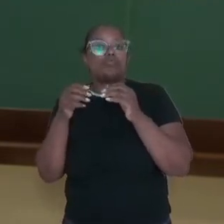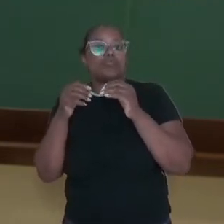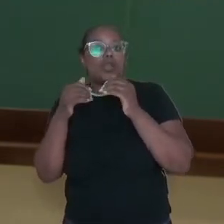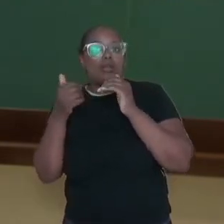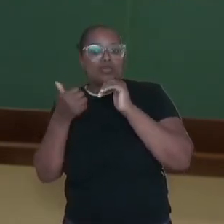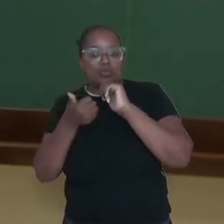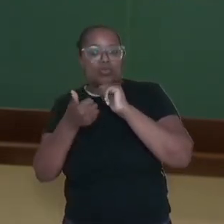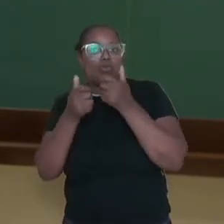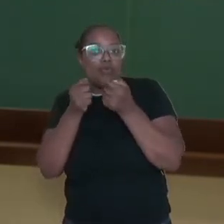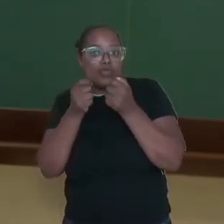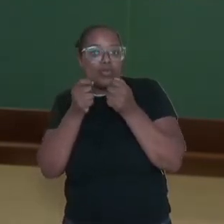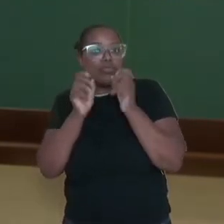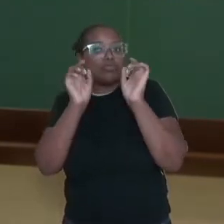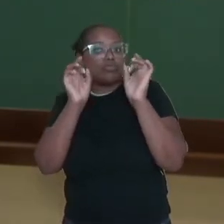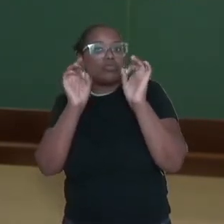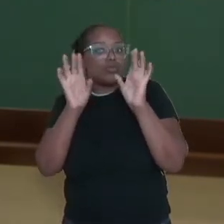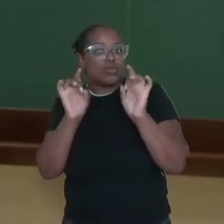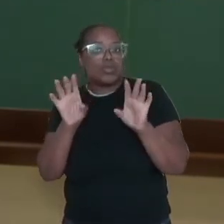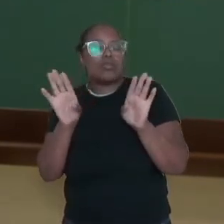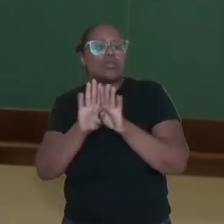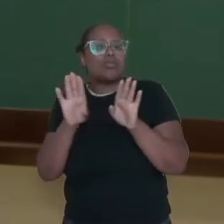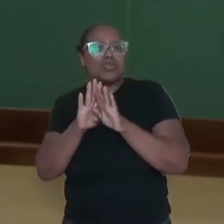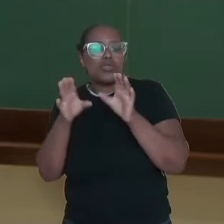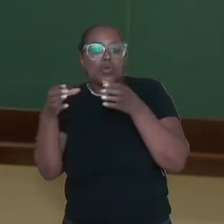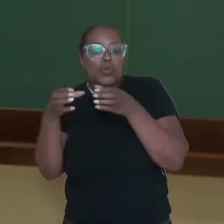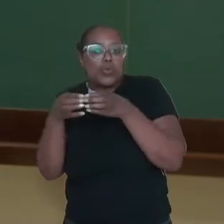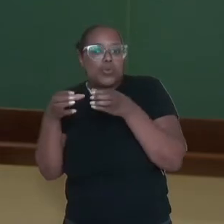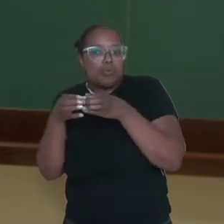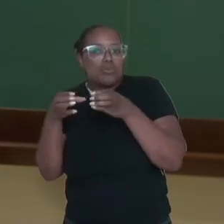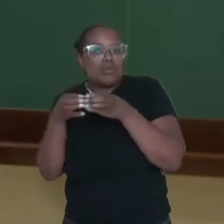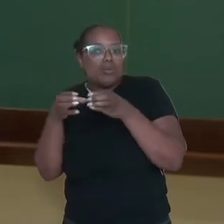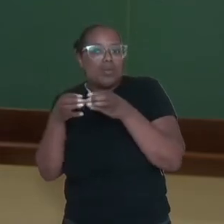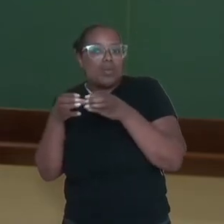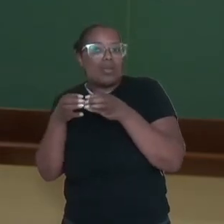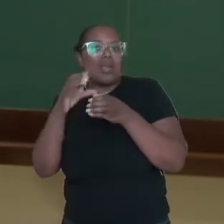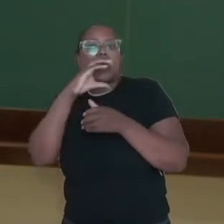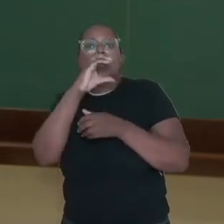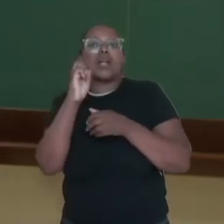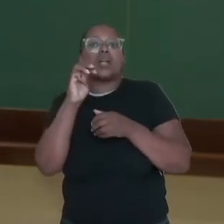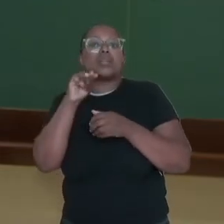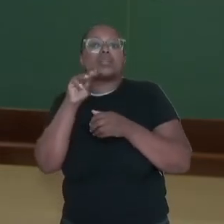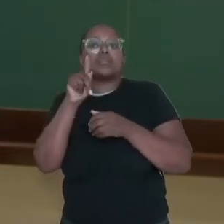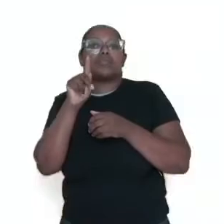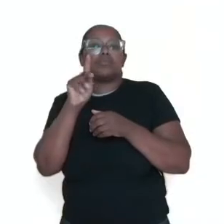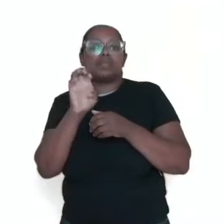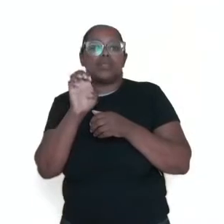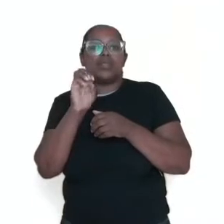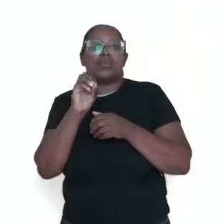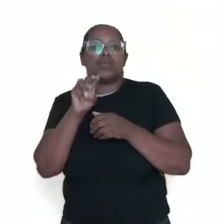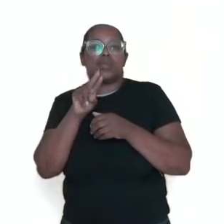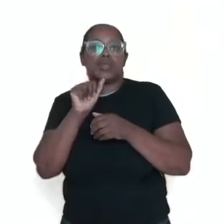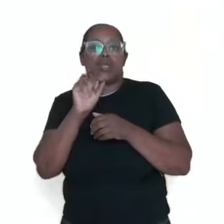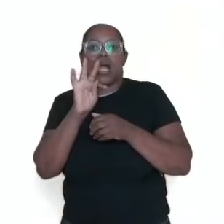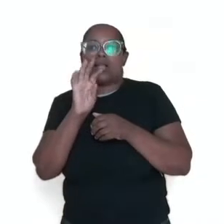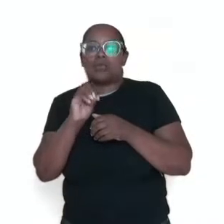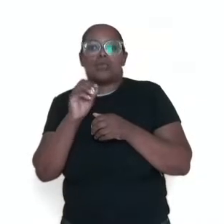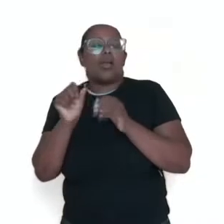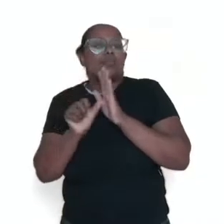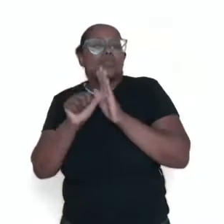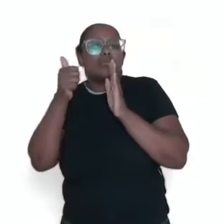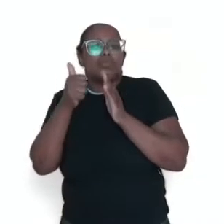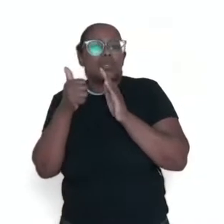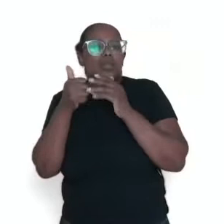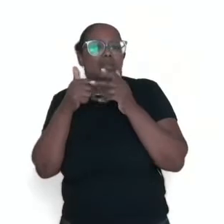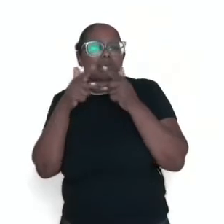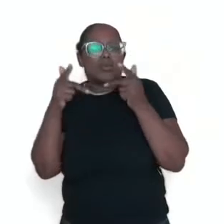Championship, né? Campeonato de Space Invaders, tá? Essa é considerada a primeira competição de esporte